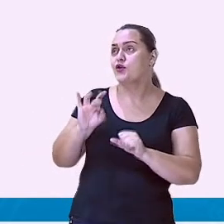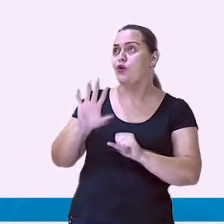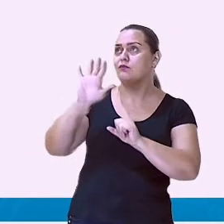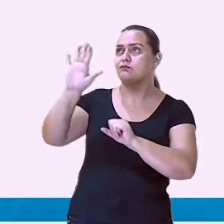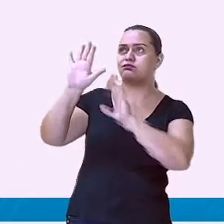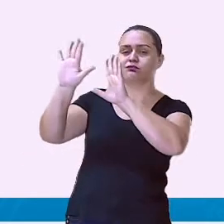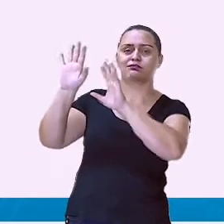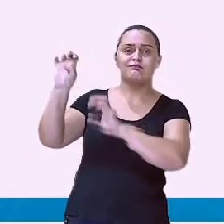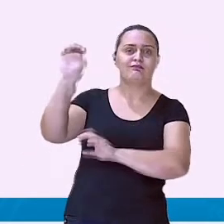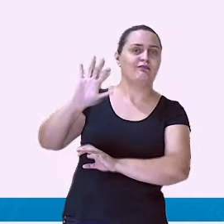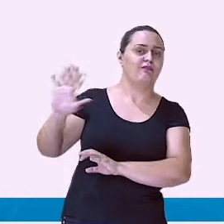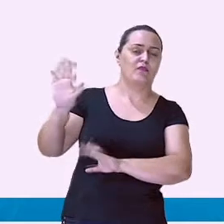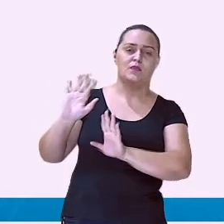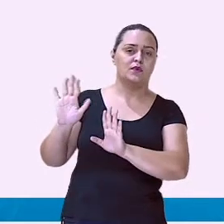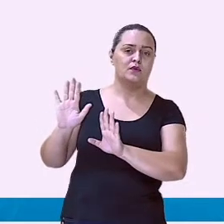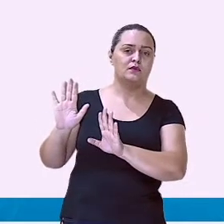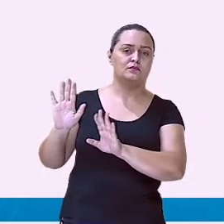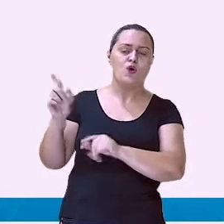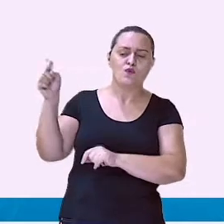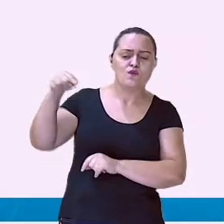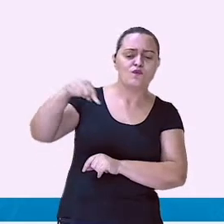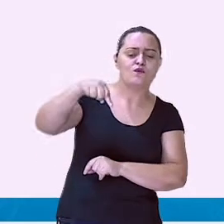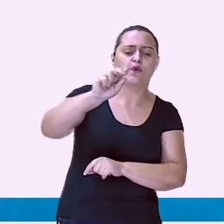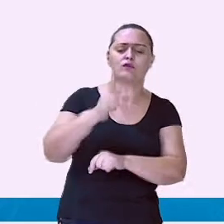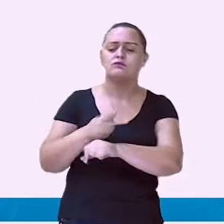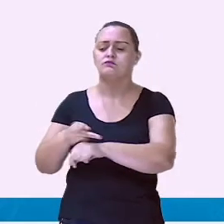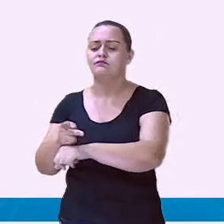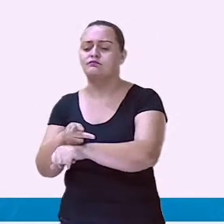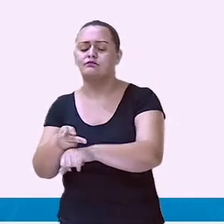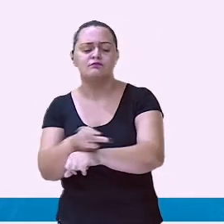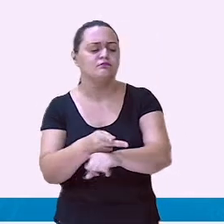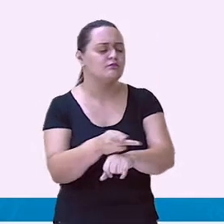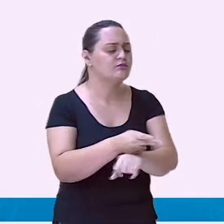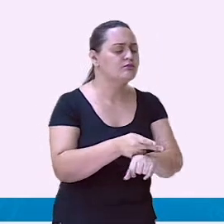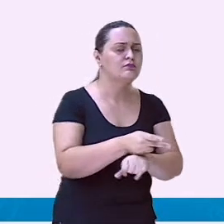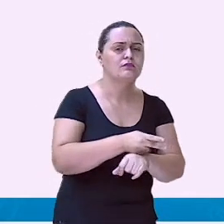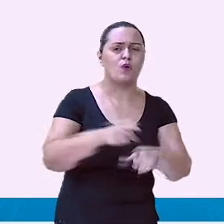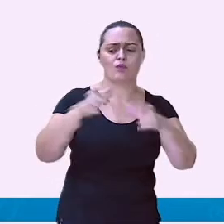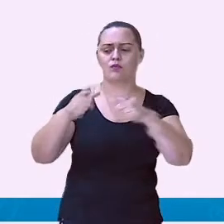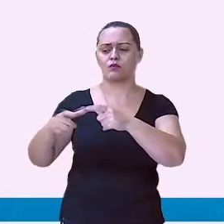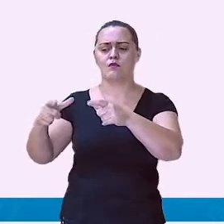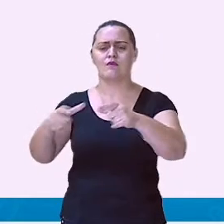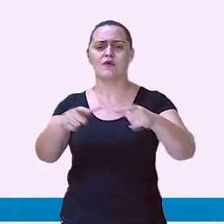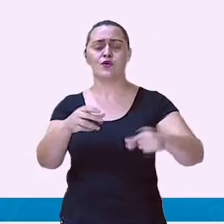com o pouco que tinham ali, que queriam buscar mais,